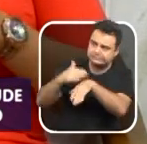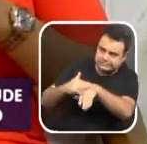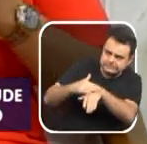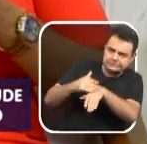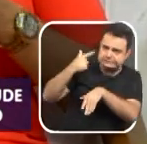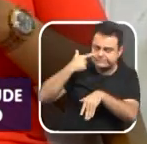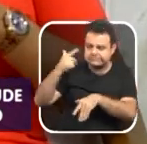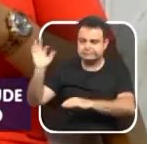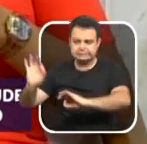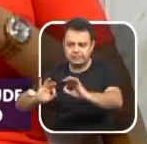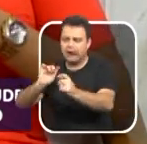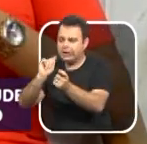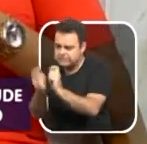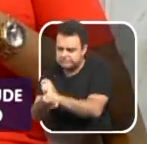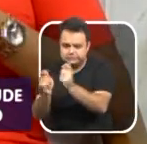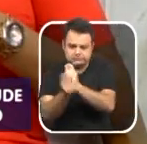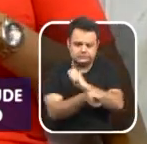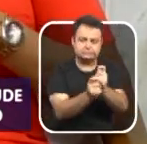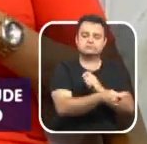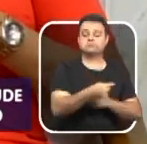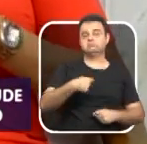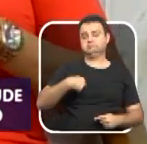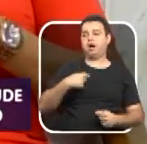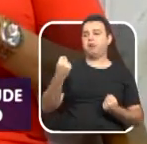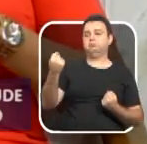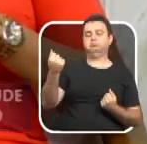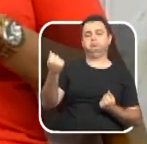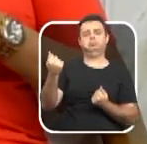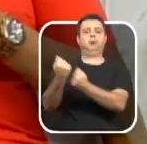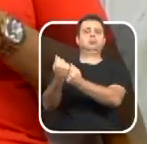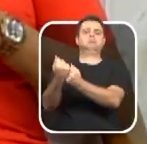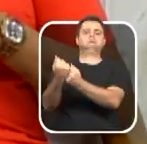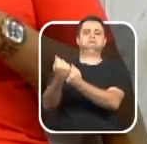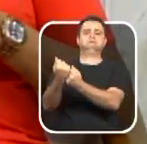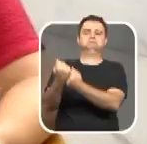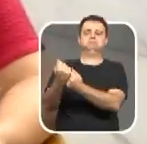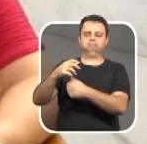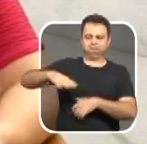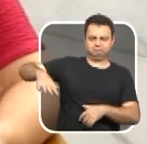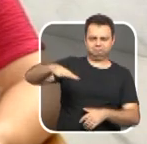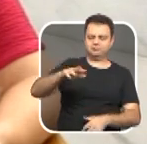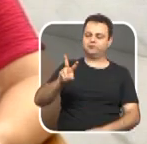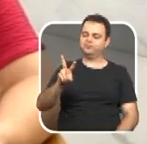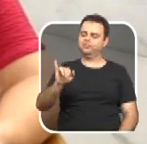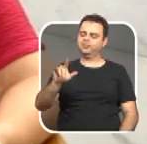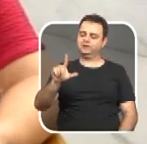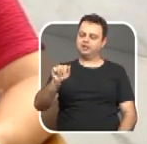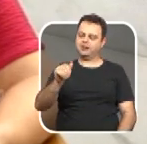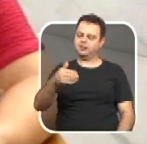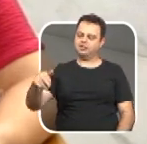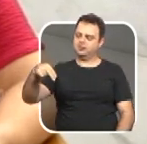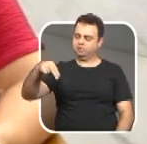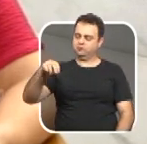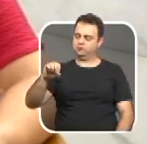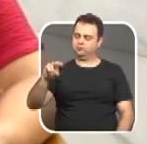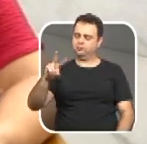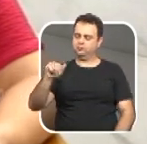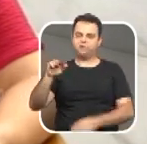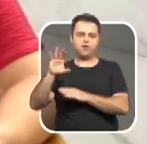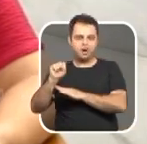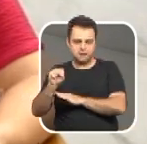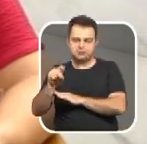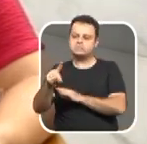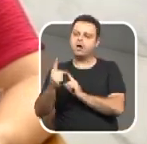Novaes pudesse continuar com o atendimento até o final do ano. Falando de projetos e instituições que ajudam a população